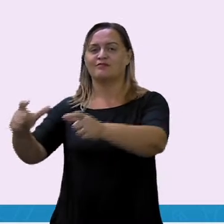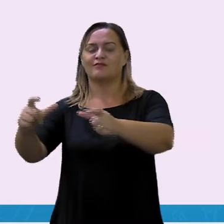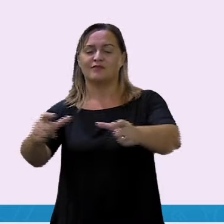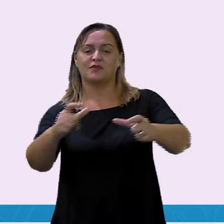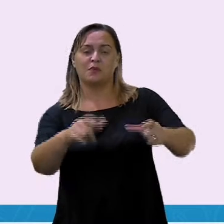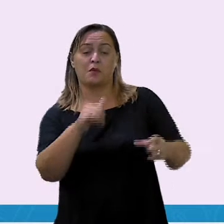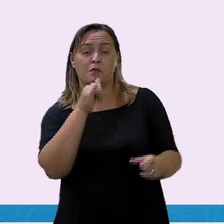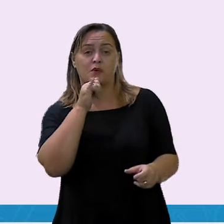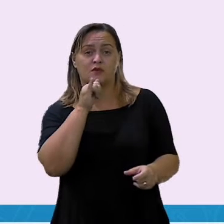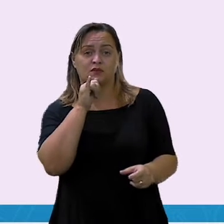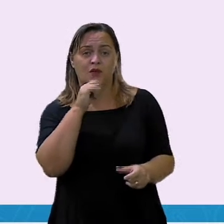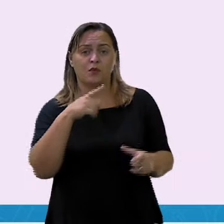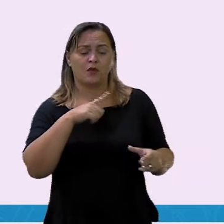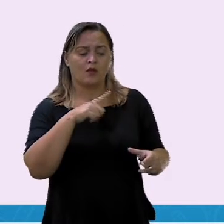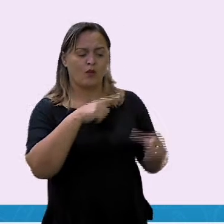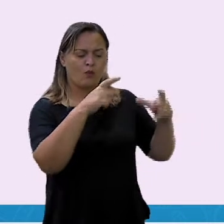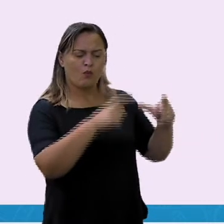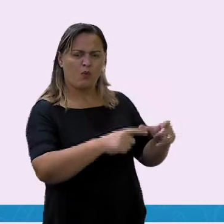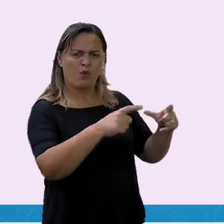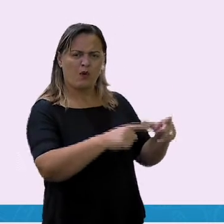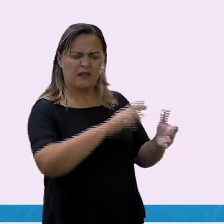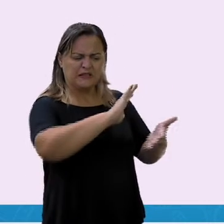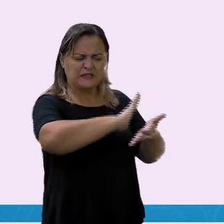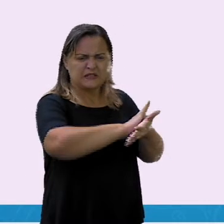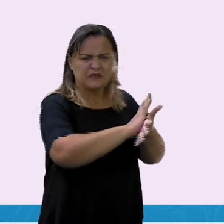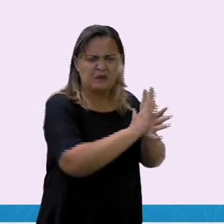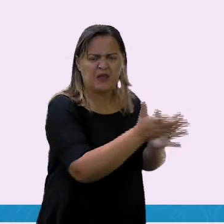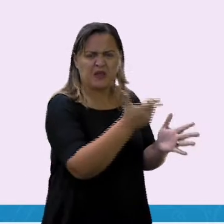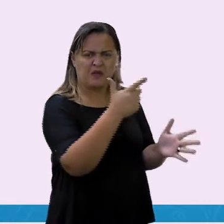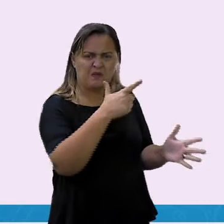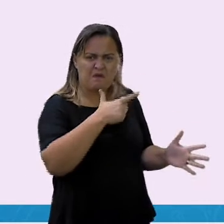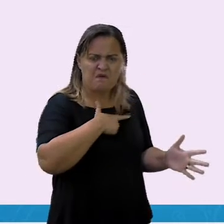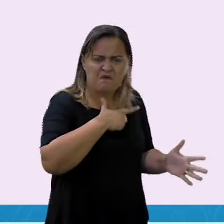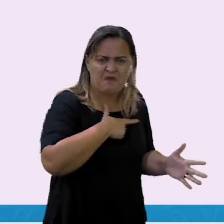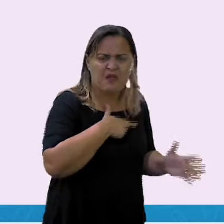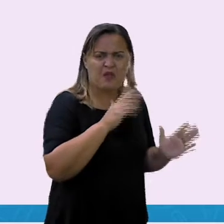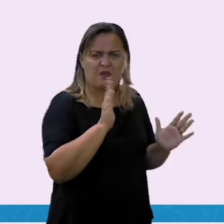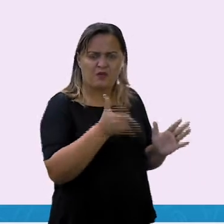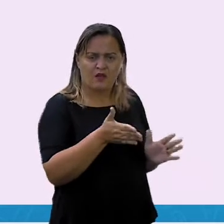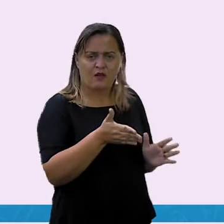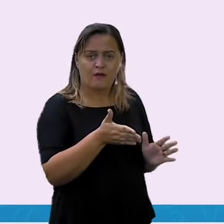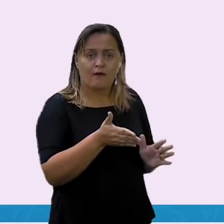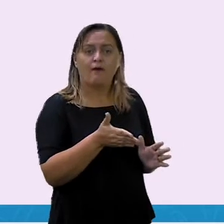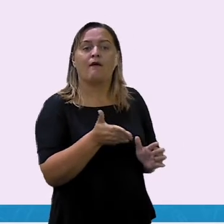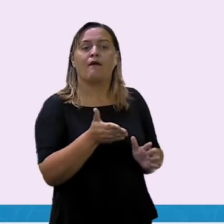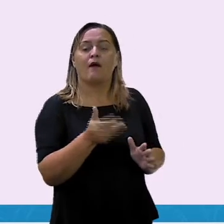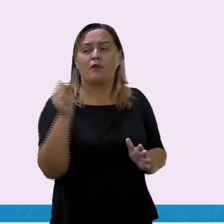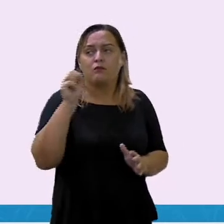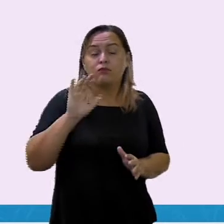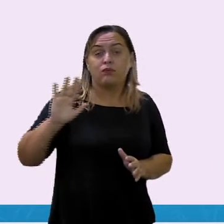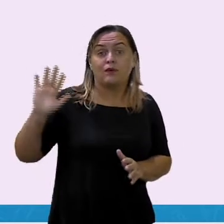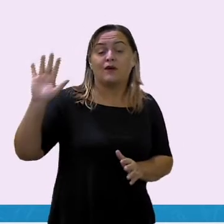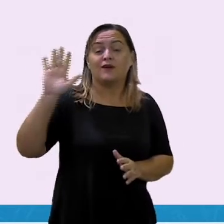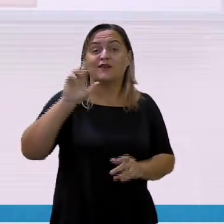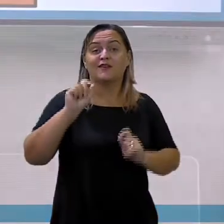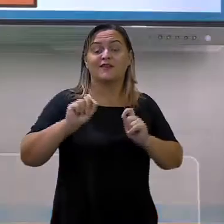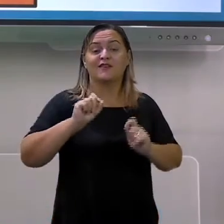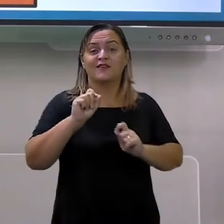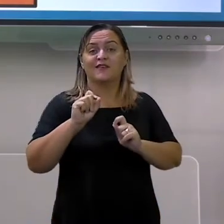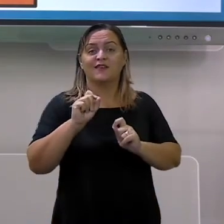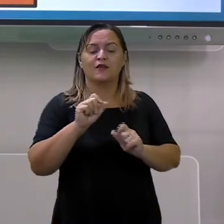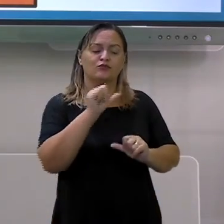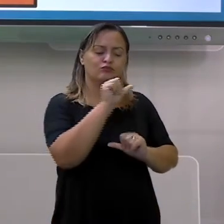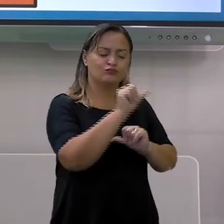espaços destruídos pela constante e desordenada onda de construção. Então, assim,